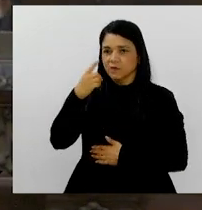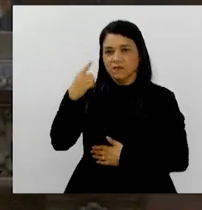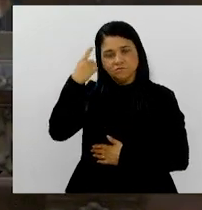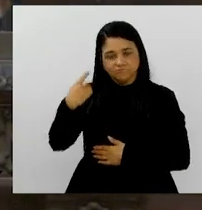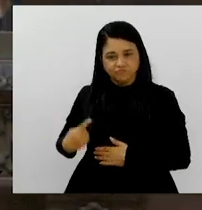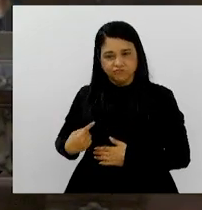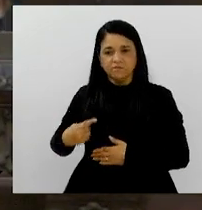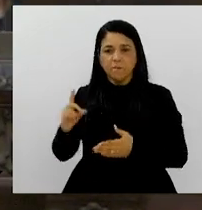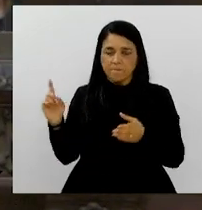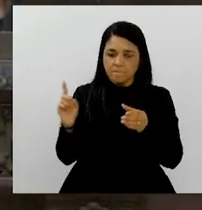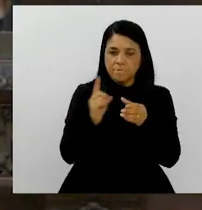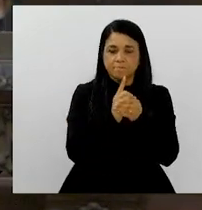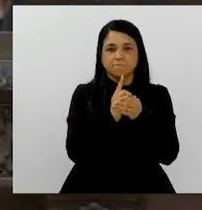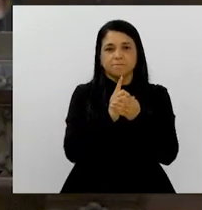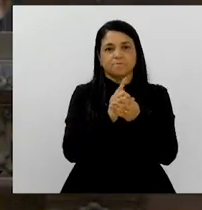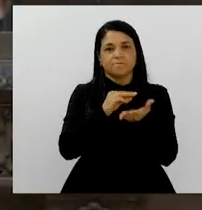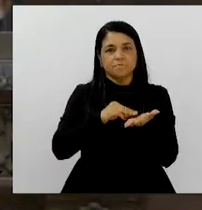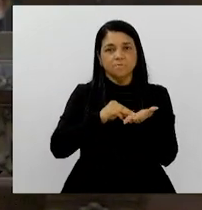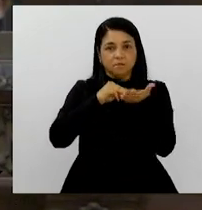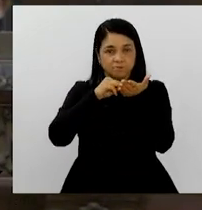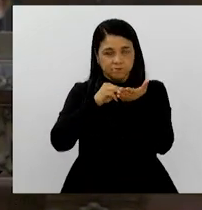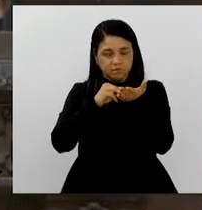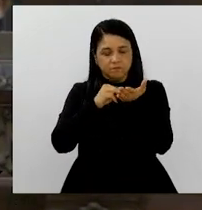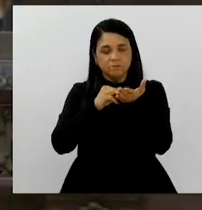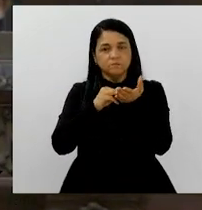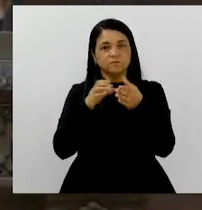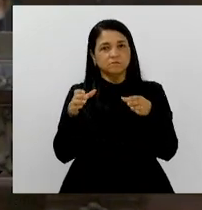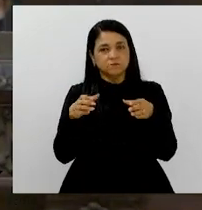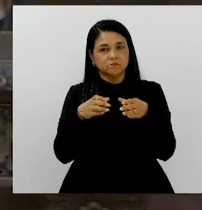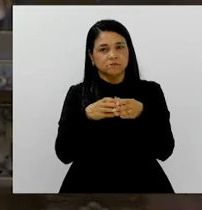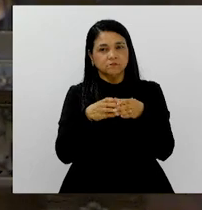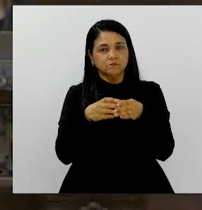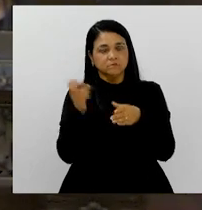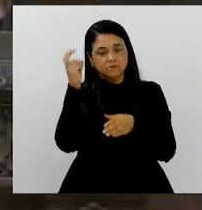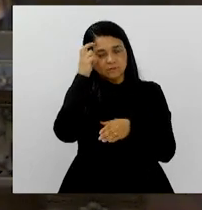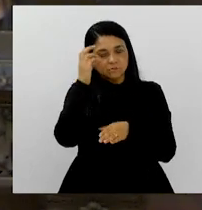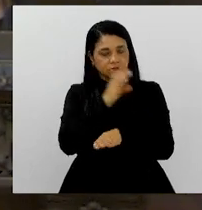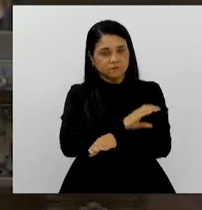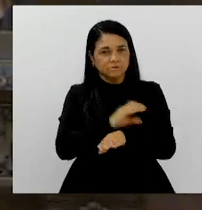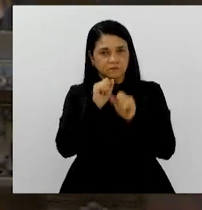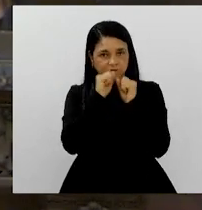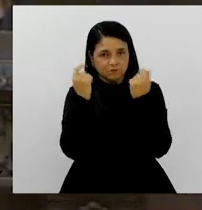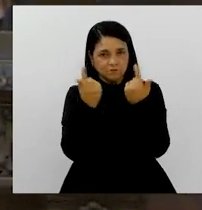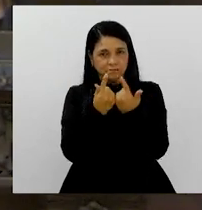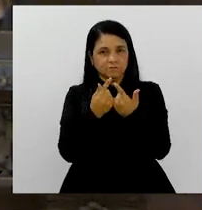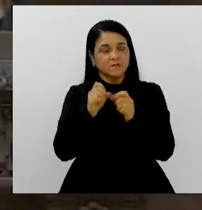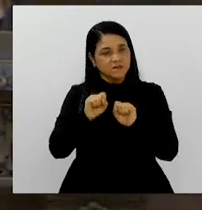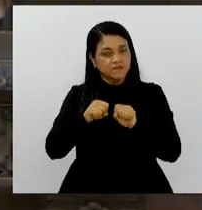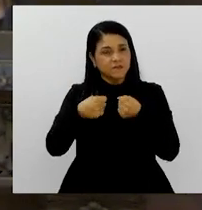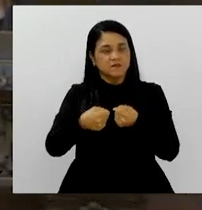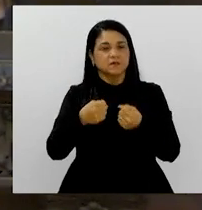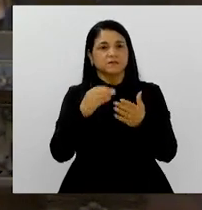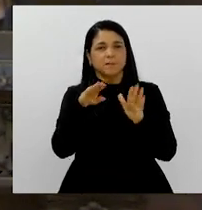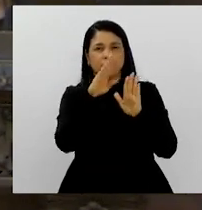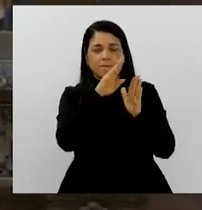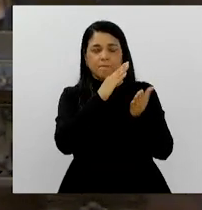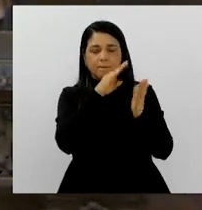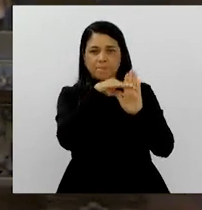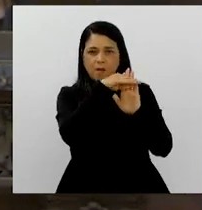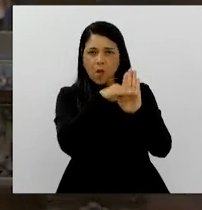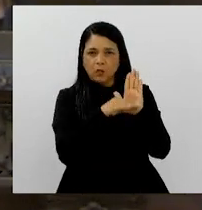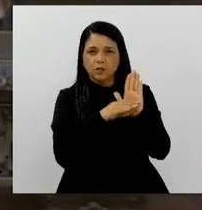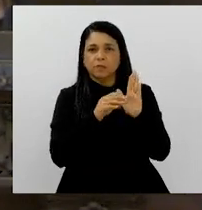da Comissão de Cultura da Assembleia Legislativa junto conosco e uma defensora da pauta cultural, da ciência,